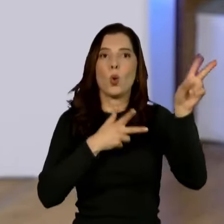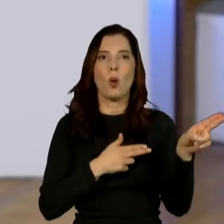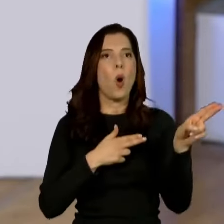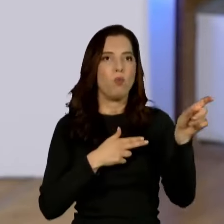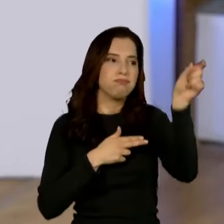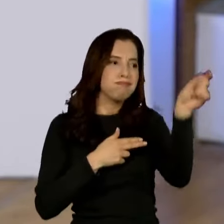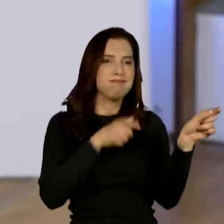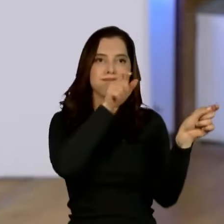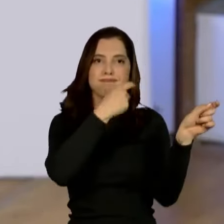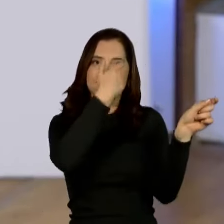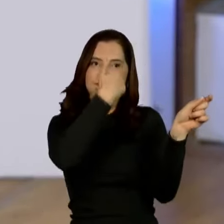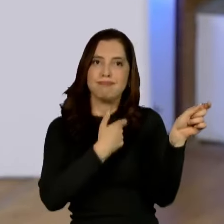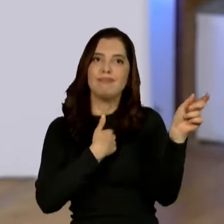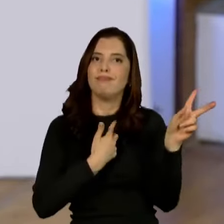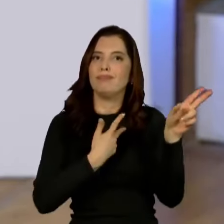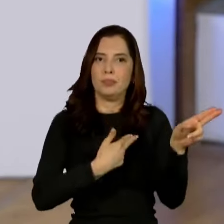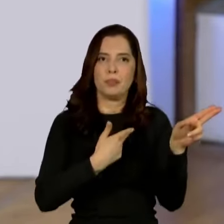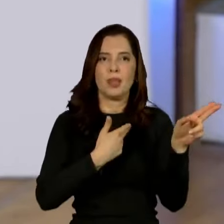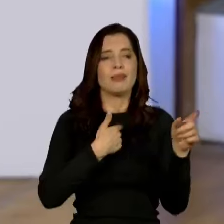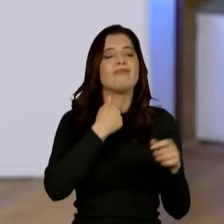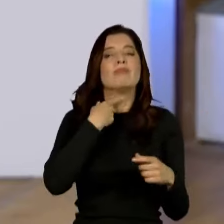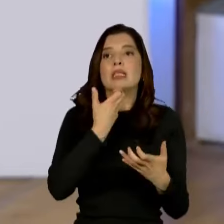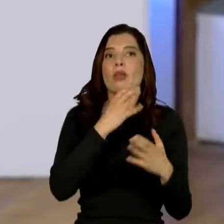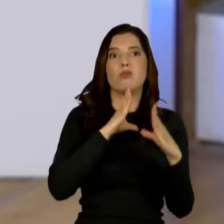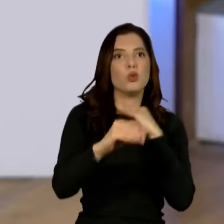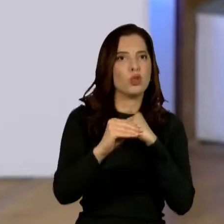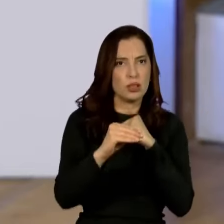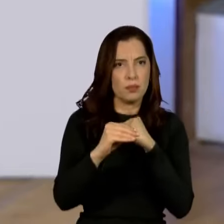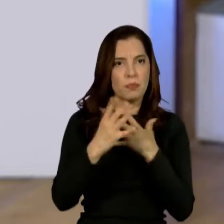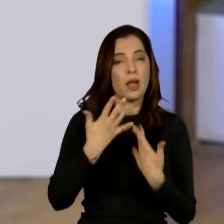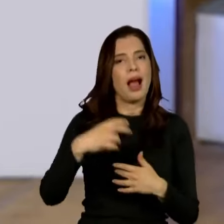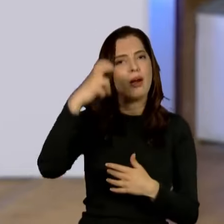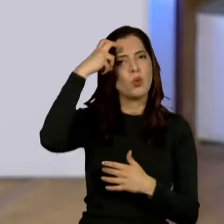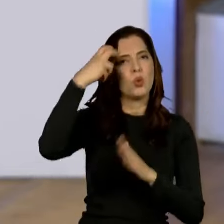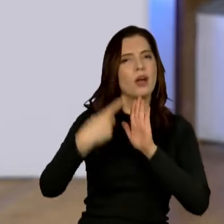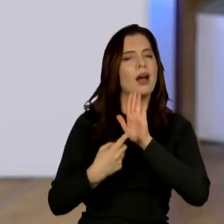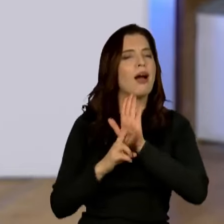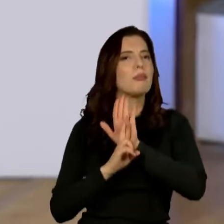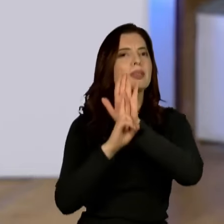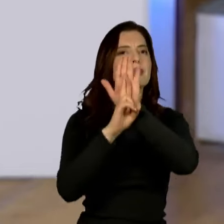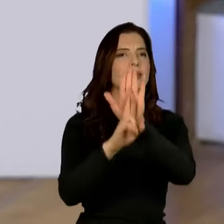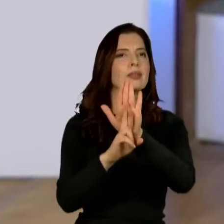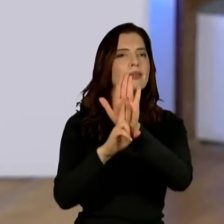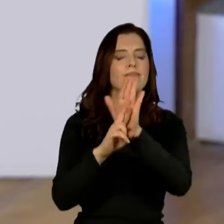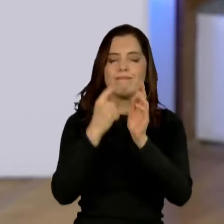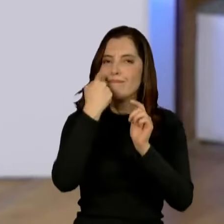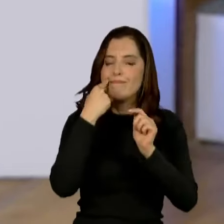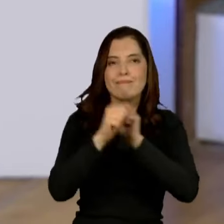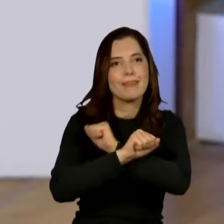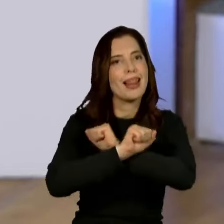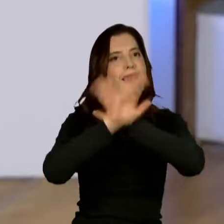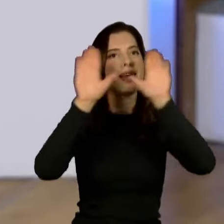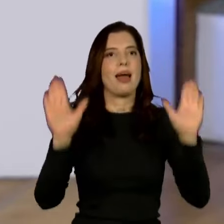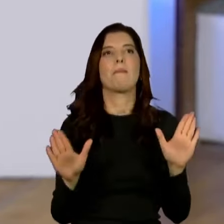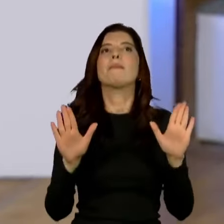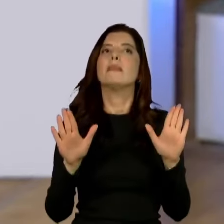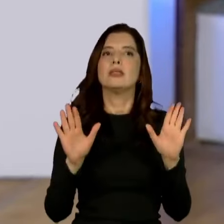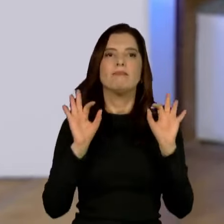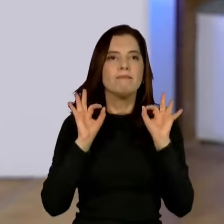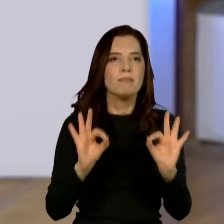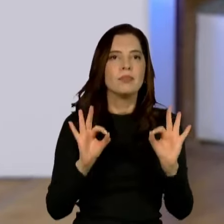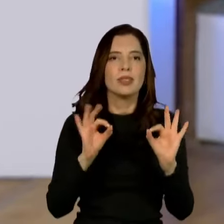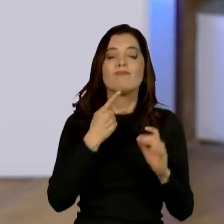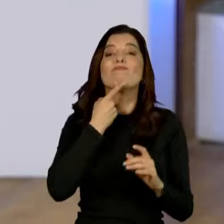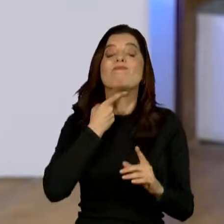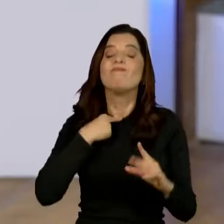eu, que havia outros outros que havia de s'enfuir. E, então, a cultura, ela é, obviamente, representou a